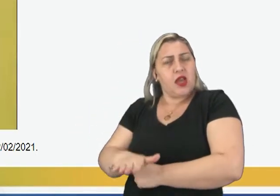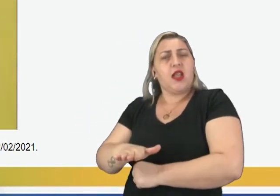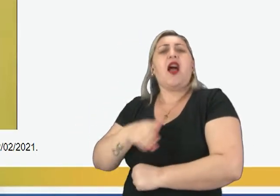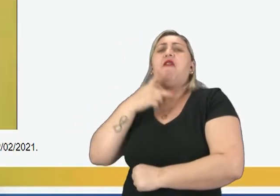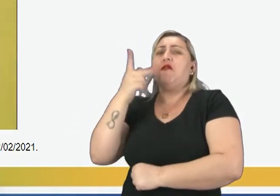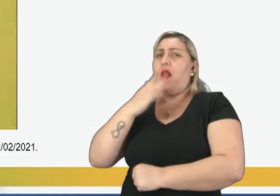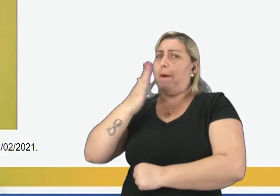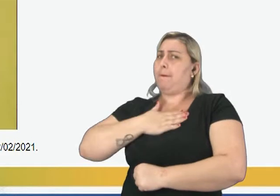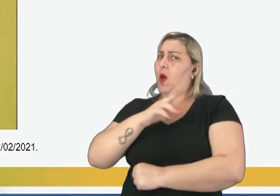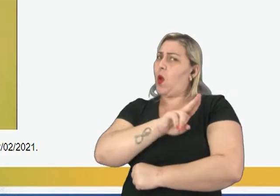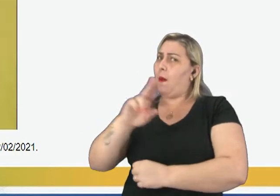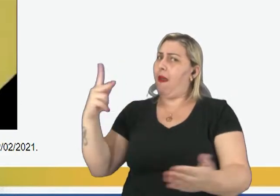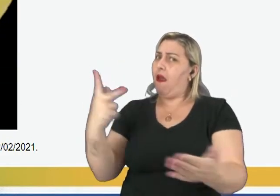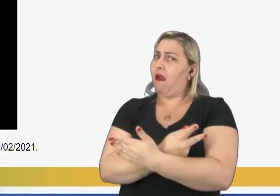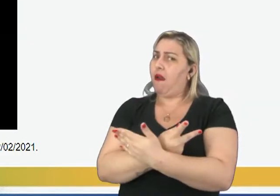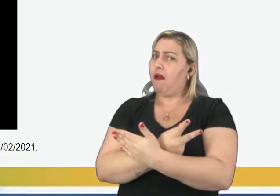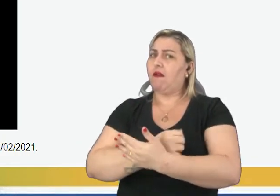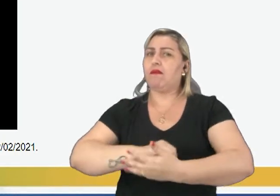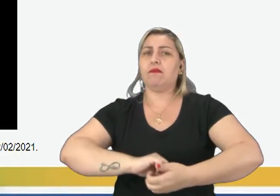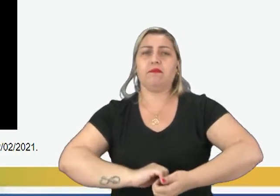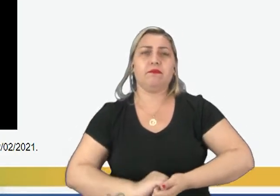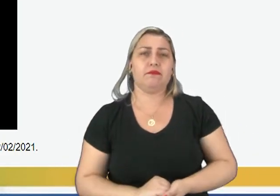Ela está falando o meu nome errado.